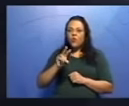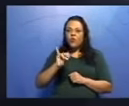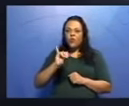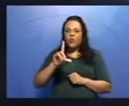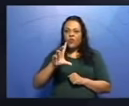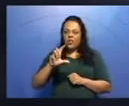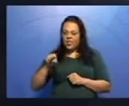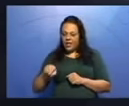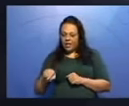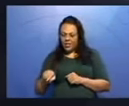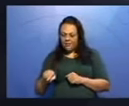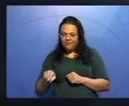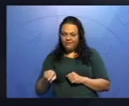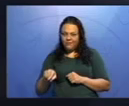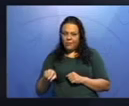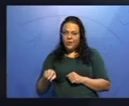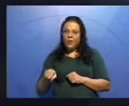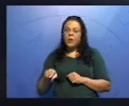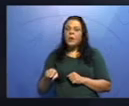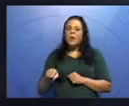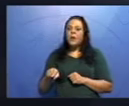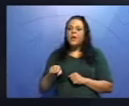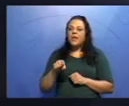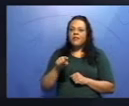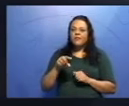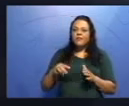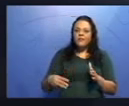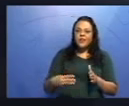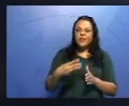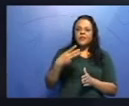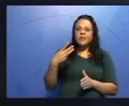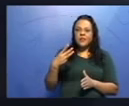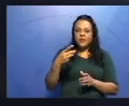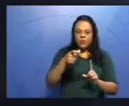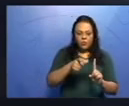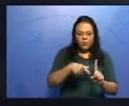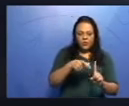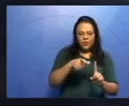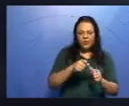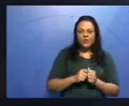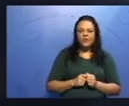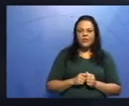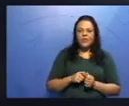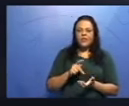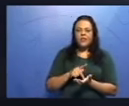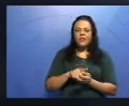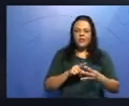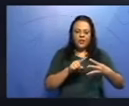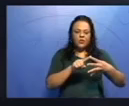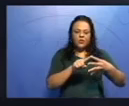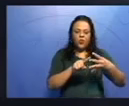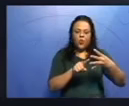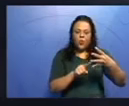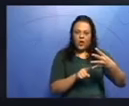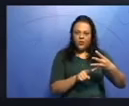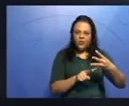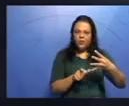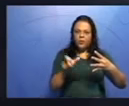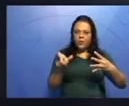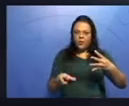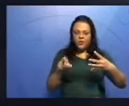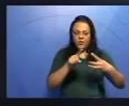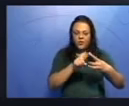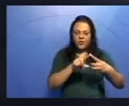que entra um terceiro personagem da história. Na realidade são 4 personagens, 3 protagonistas, que